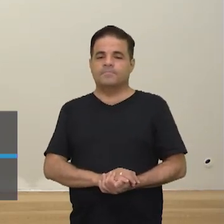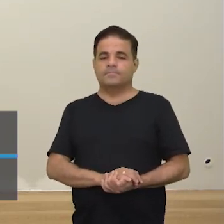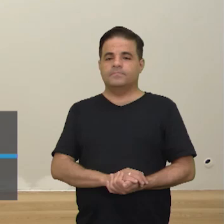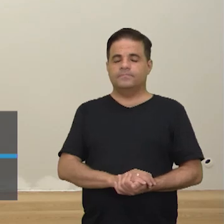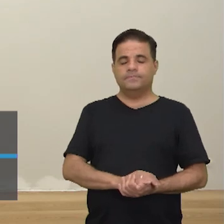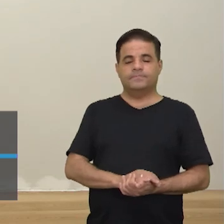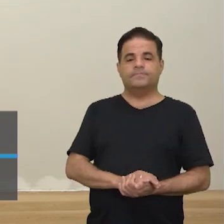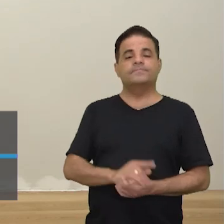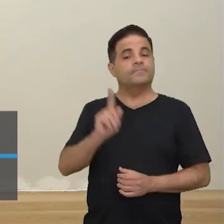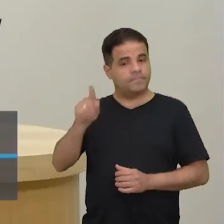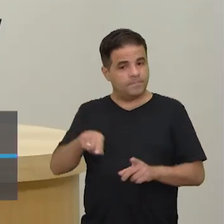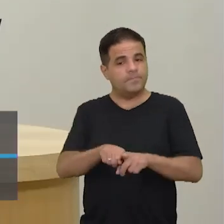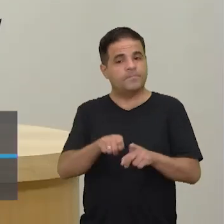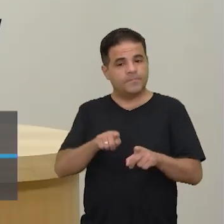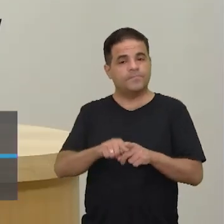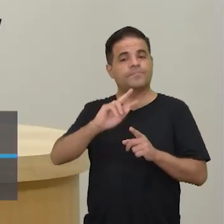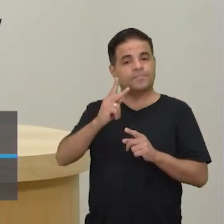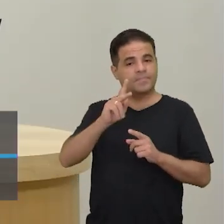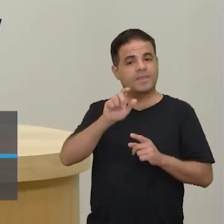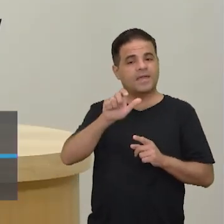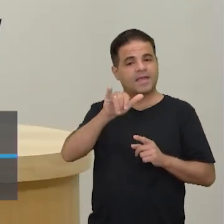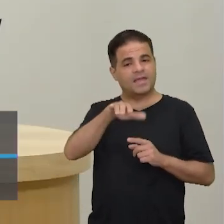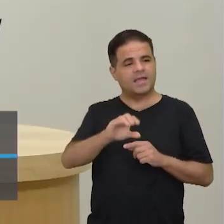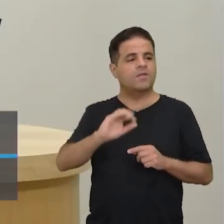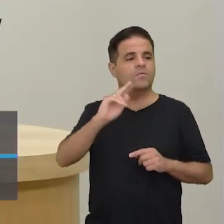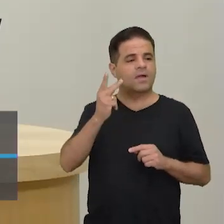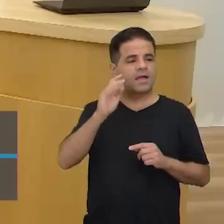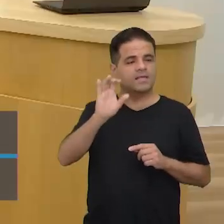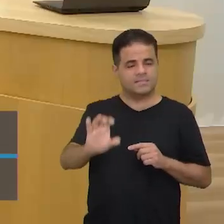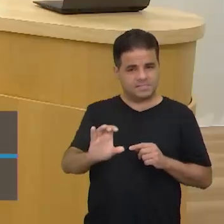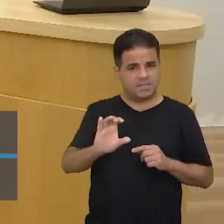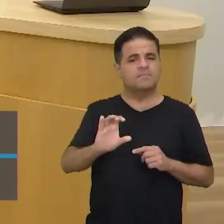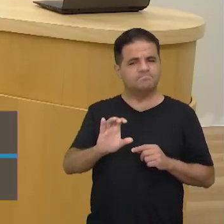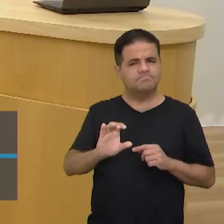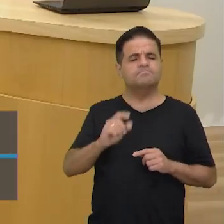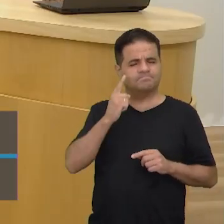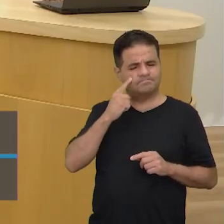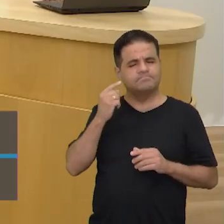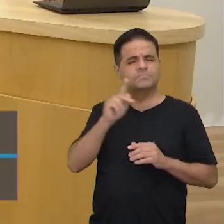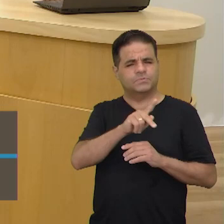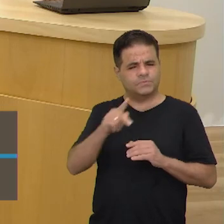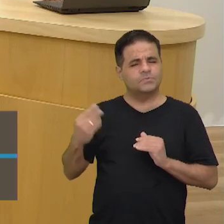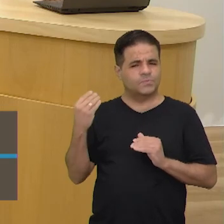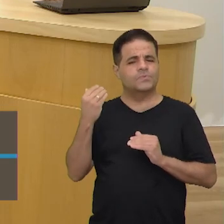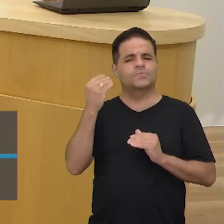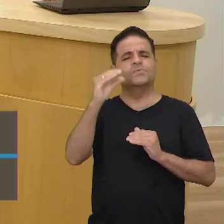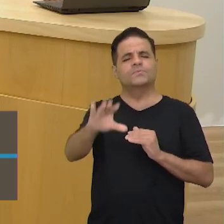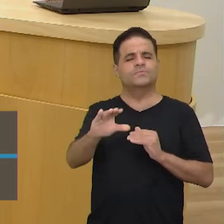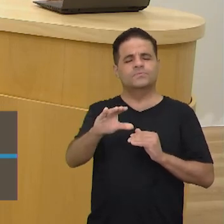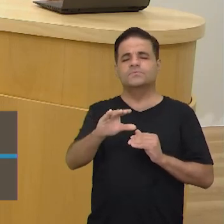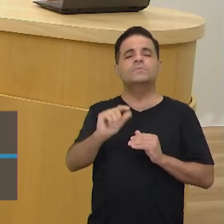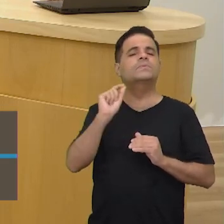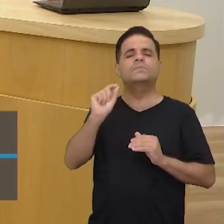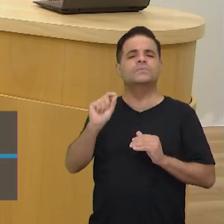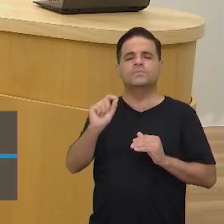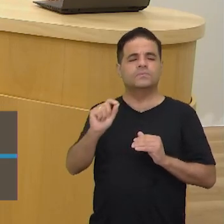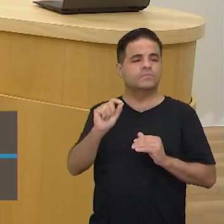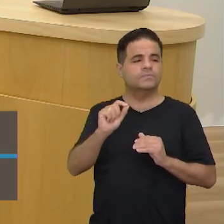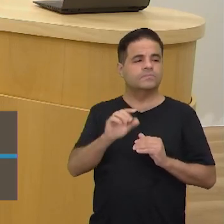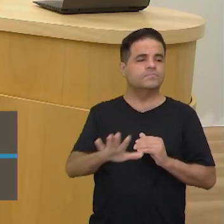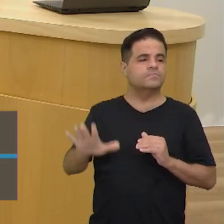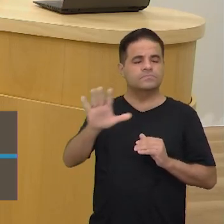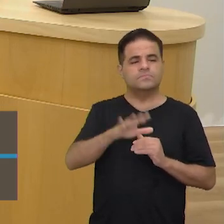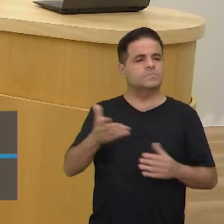Hadron Collider. Isso aí, o LHC. Famoso LHC que o pessoal colocou aqui pra gente sobre o